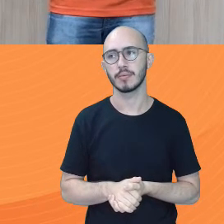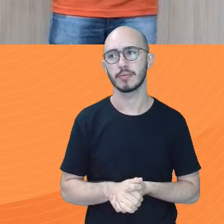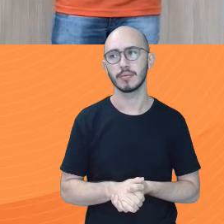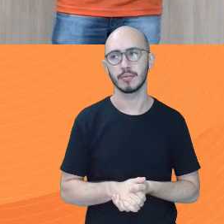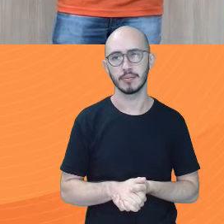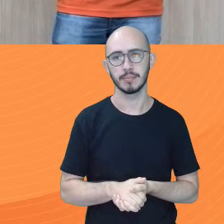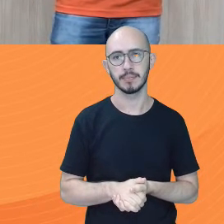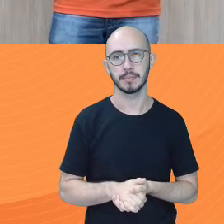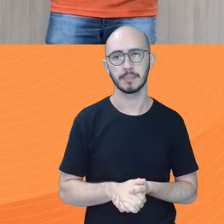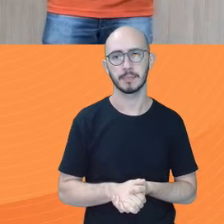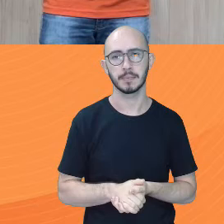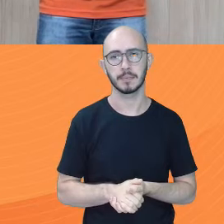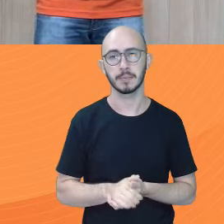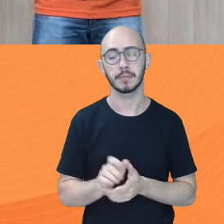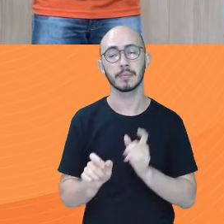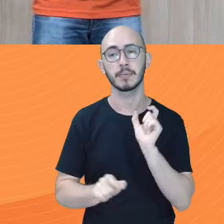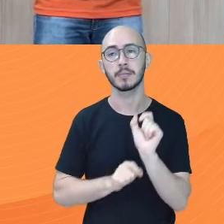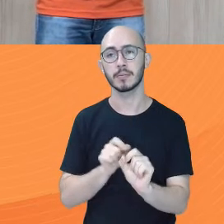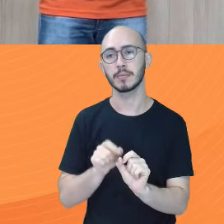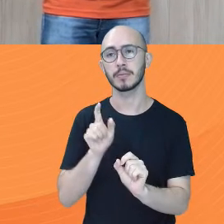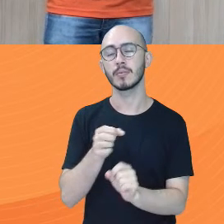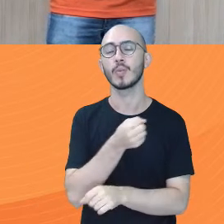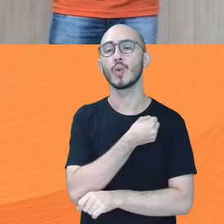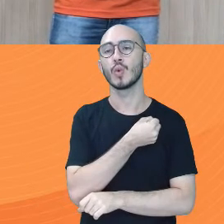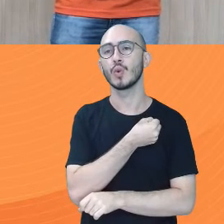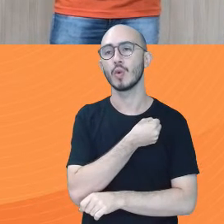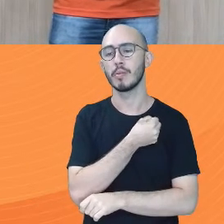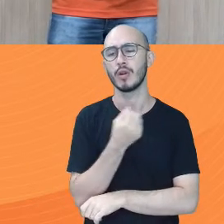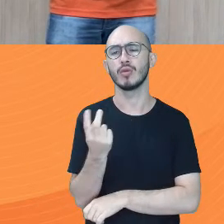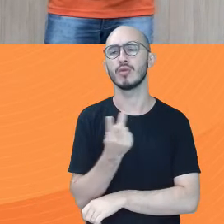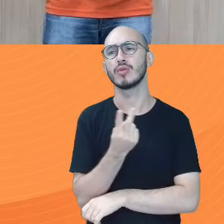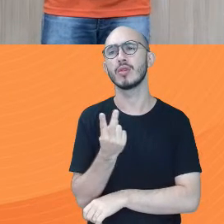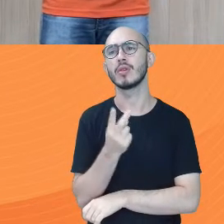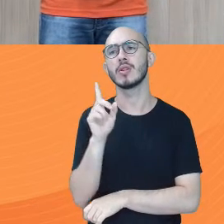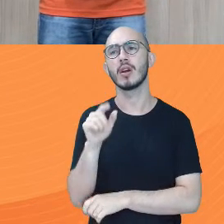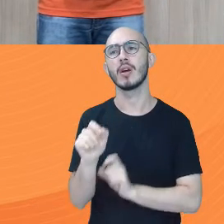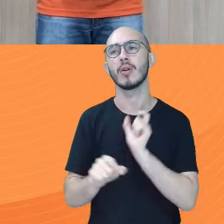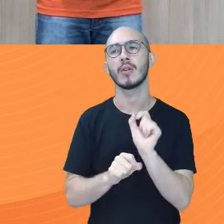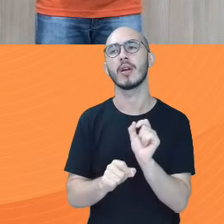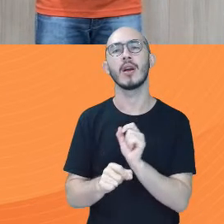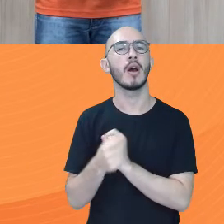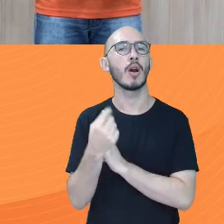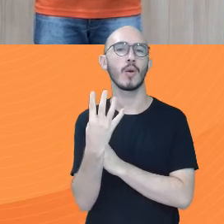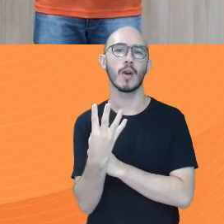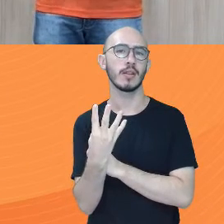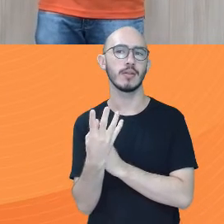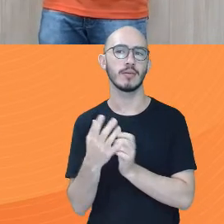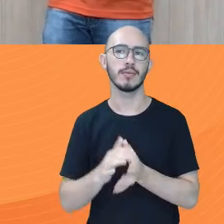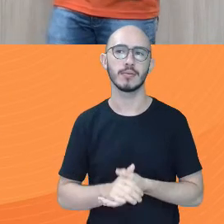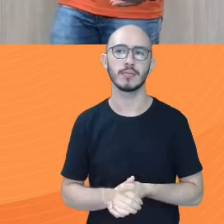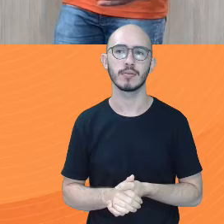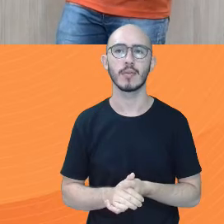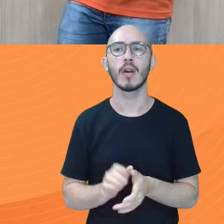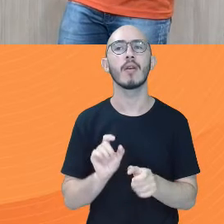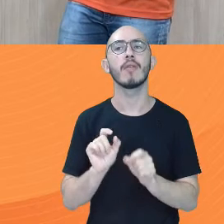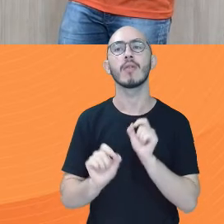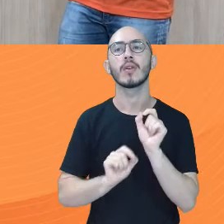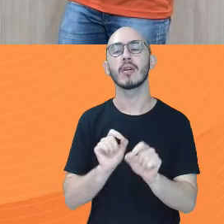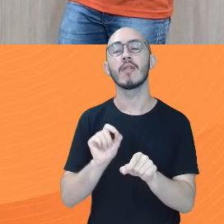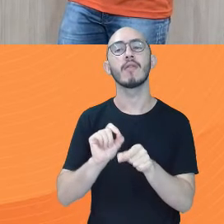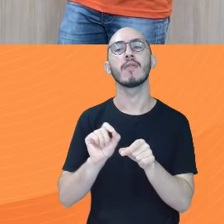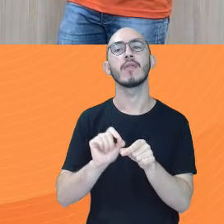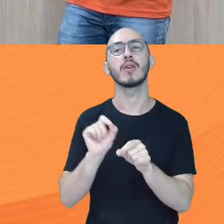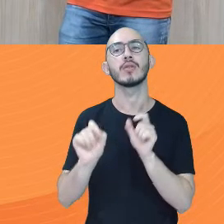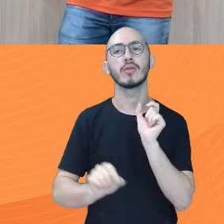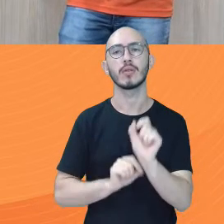4x, pode notar que o coeficiente numérico nos dois monômios é o mesmo, certo? Então, o que foi que eu fiz?